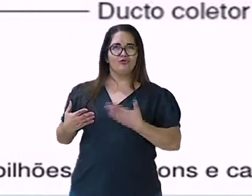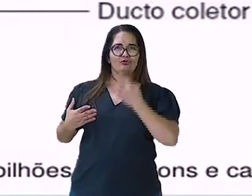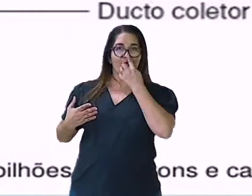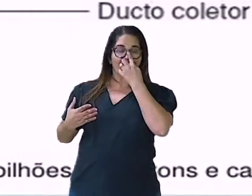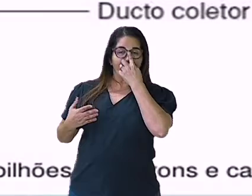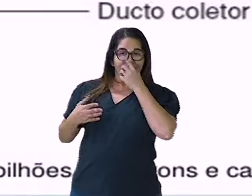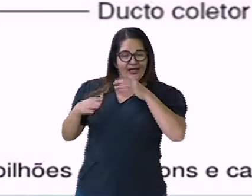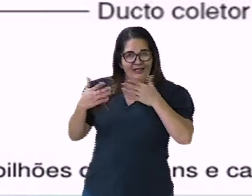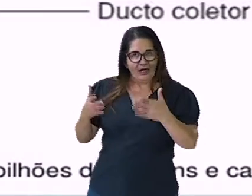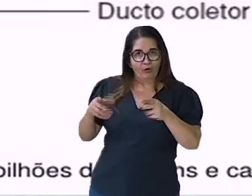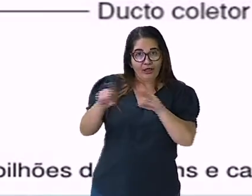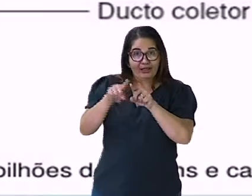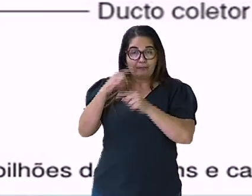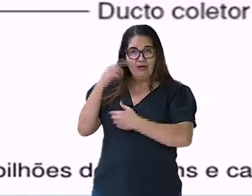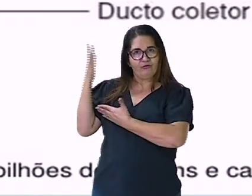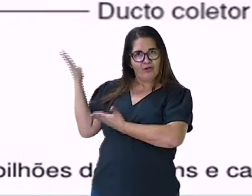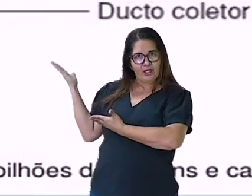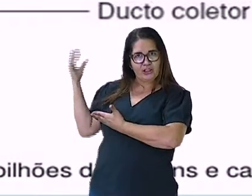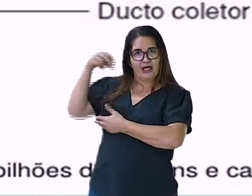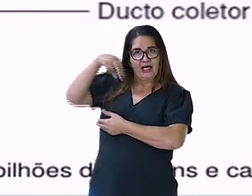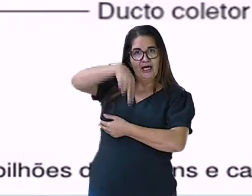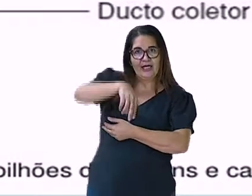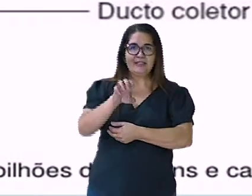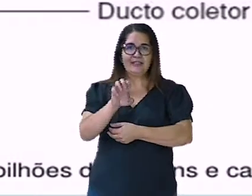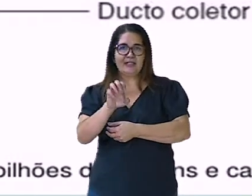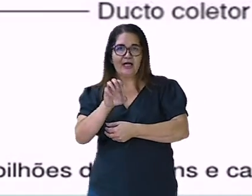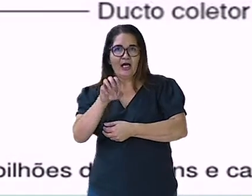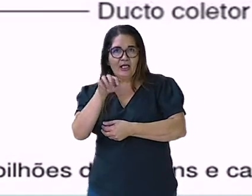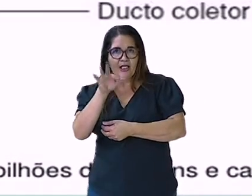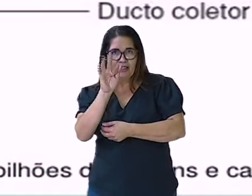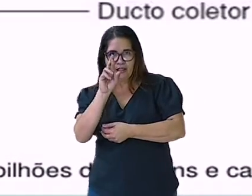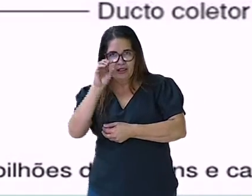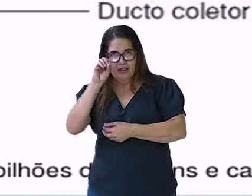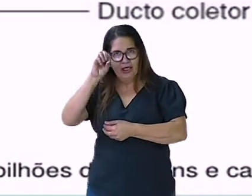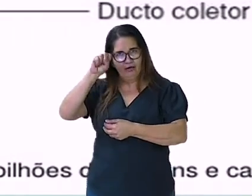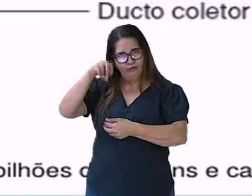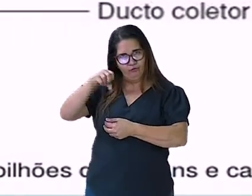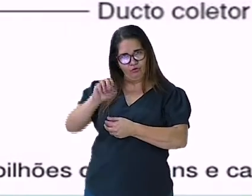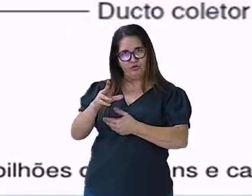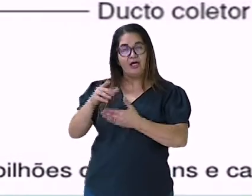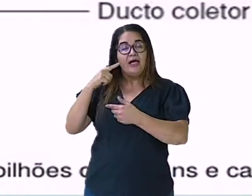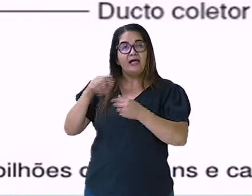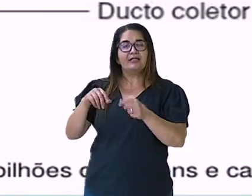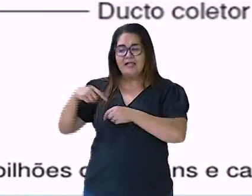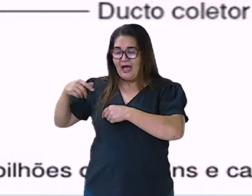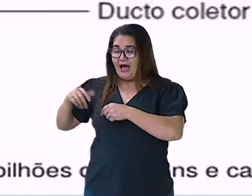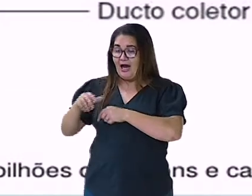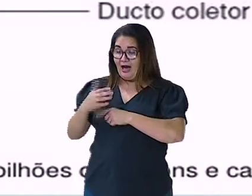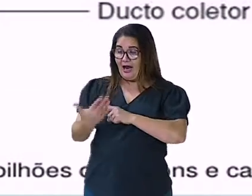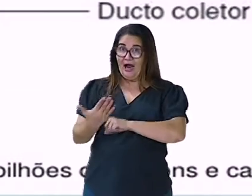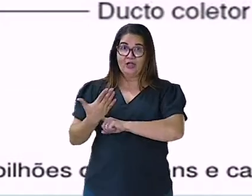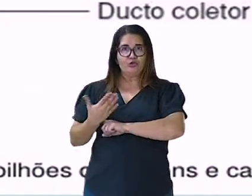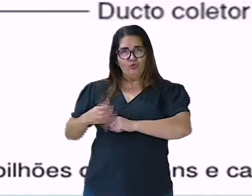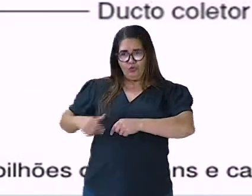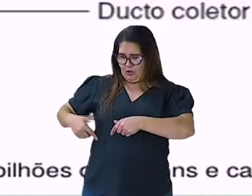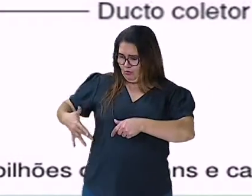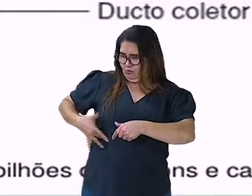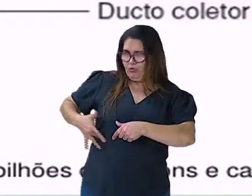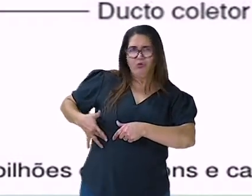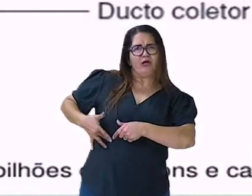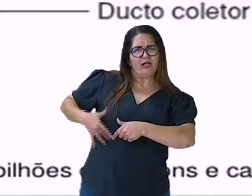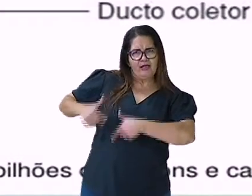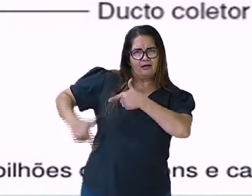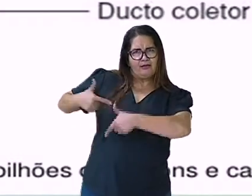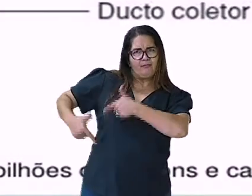alvéolos tiram, né, gás carbônico e capturam gás oxigênio. Aqui, o néfron vai trazer a